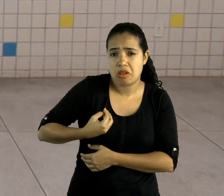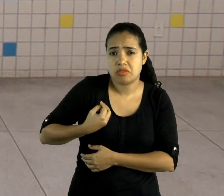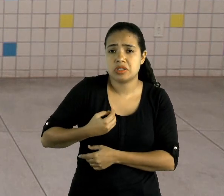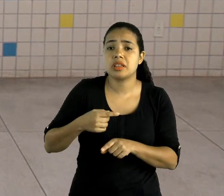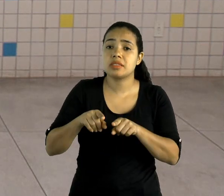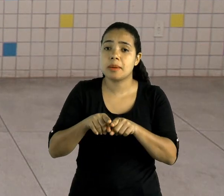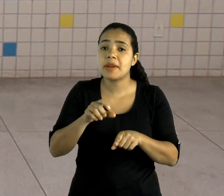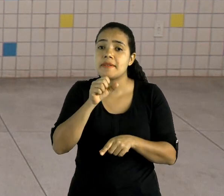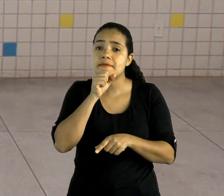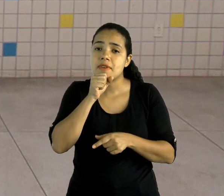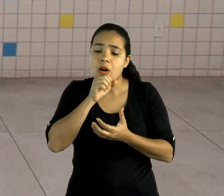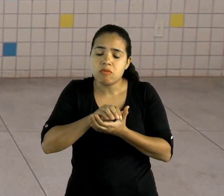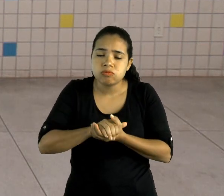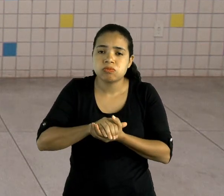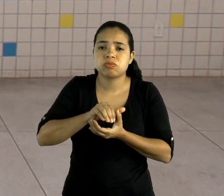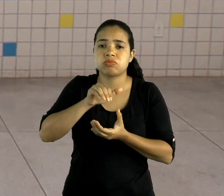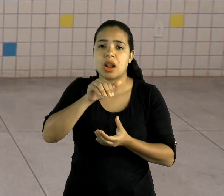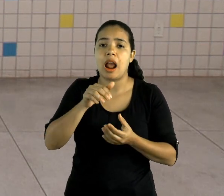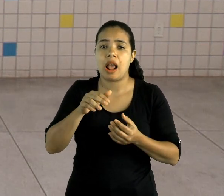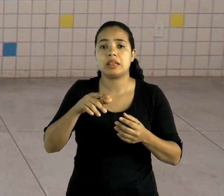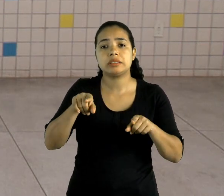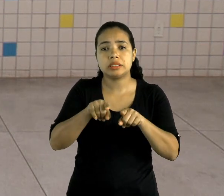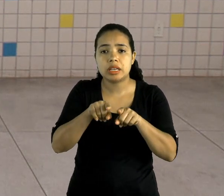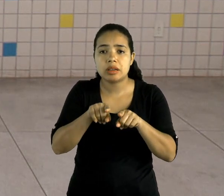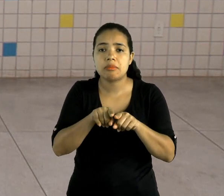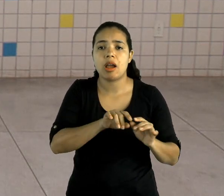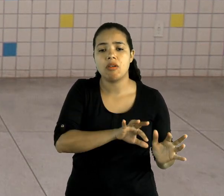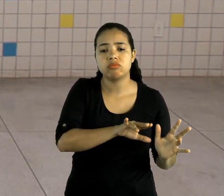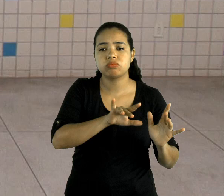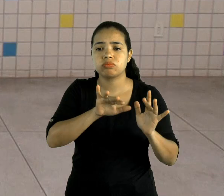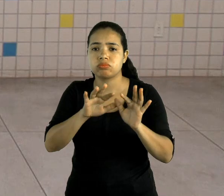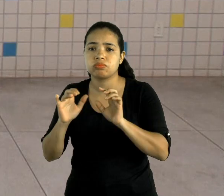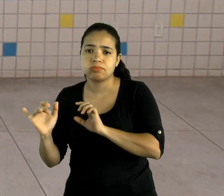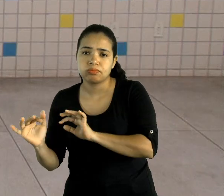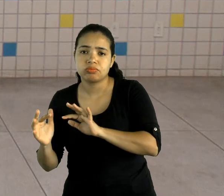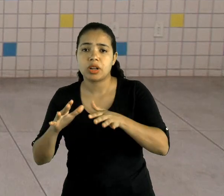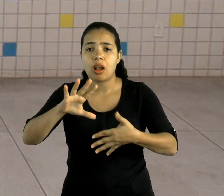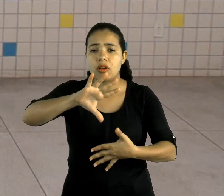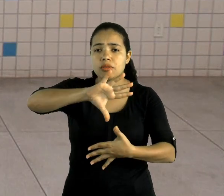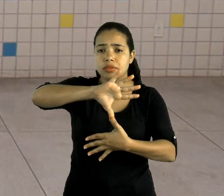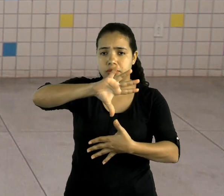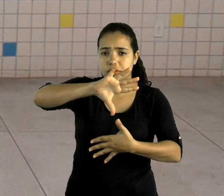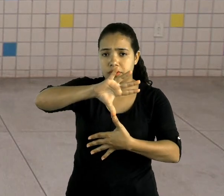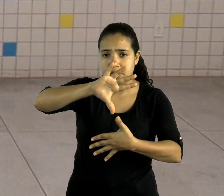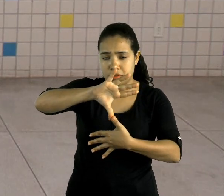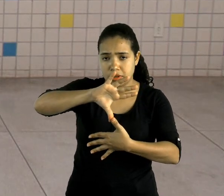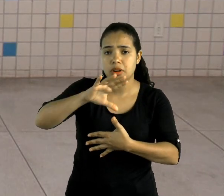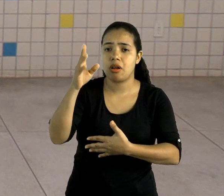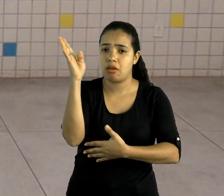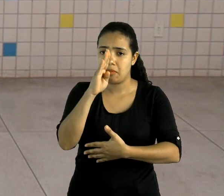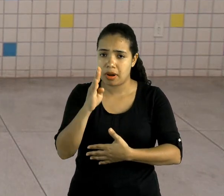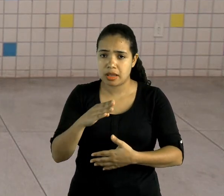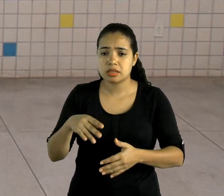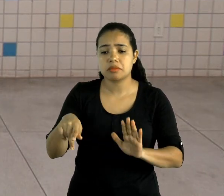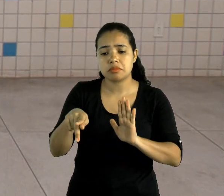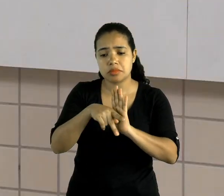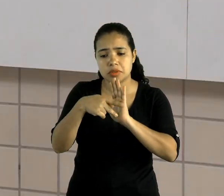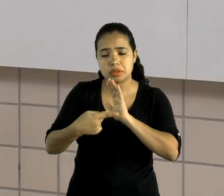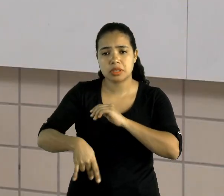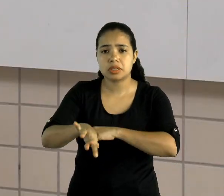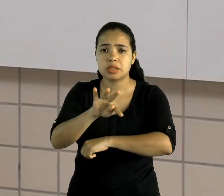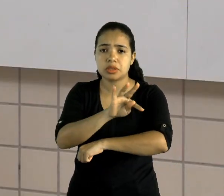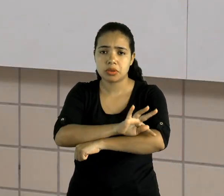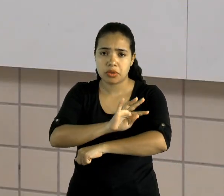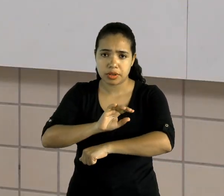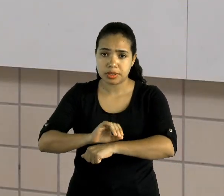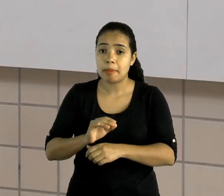envelhecimento, fluxos e políticas migratórias no mundo, na América Latina, no Brasil e no estado do Tocantins. Mas primeiramente